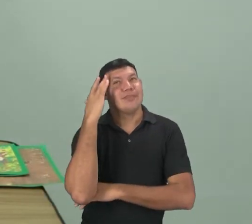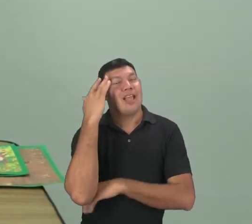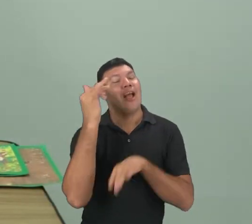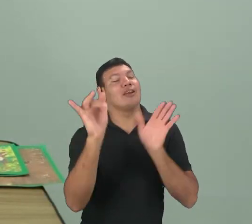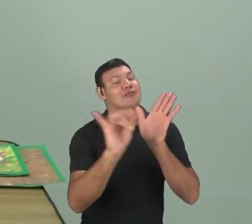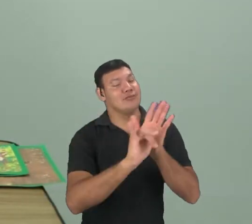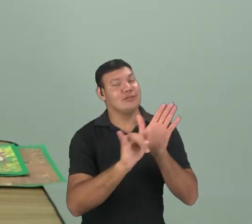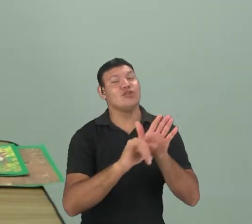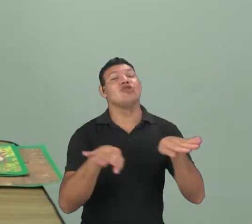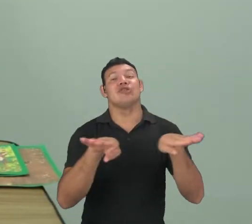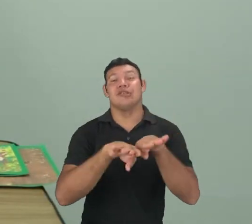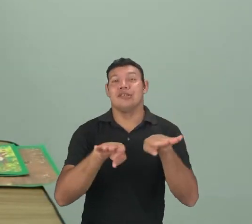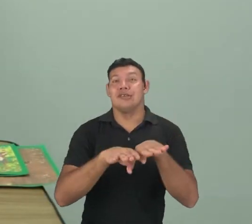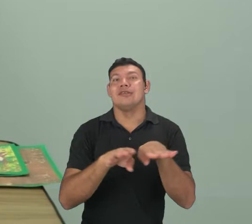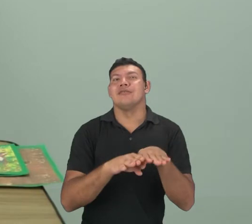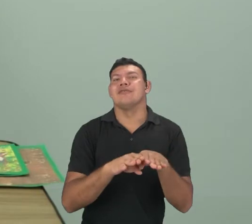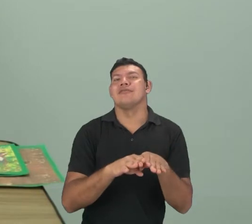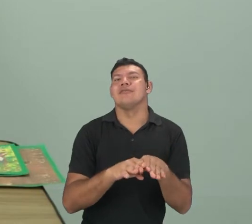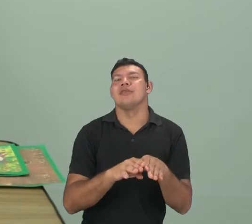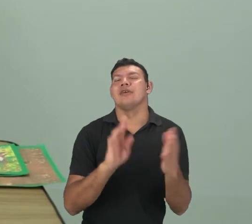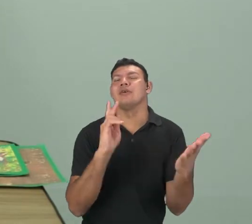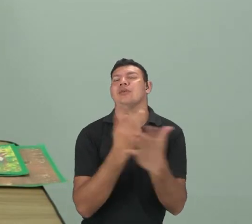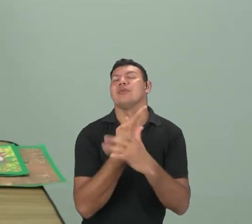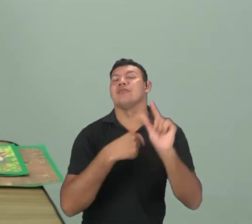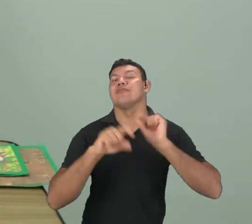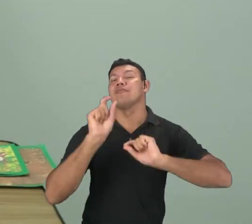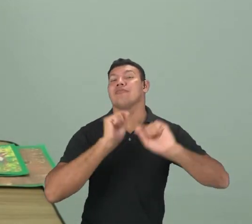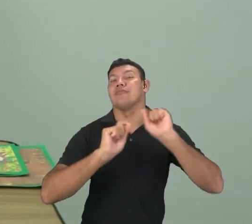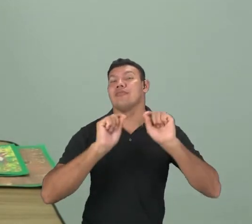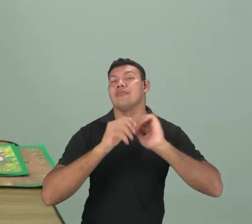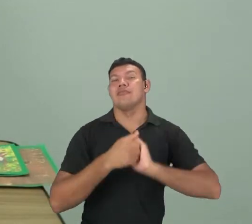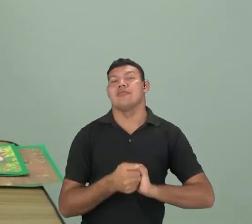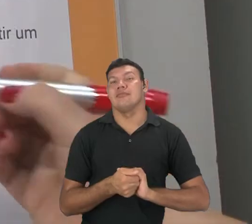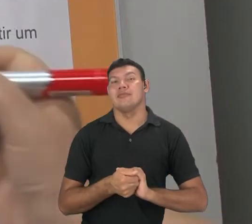identificou aquilo. O que que aconteceu no desenrolar da história?